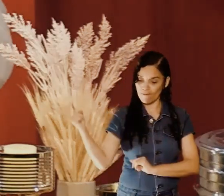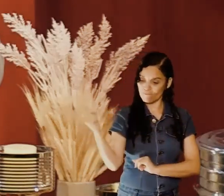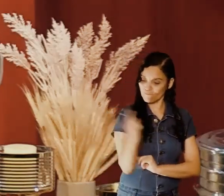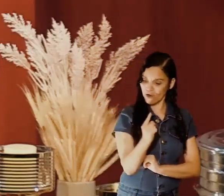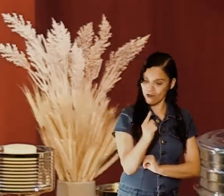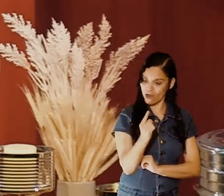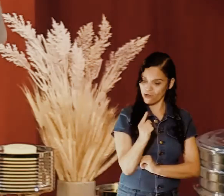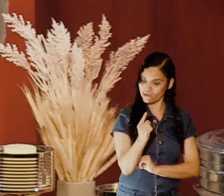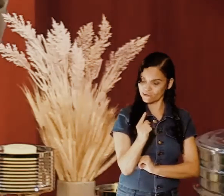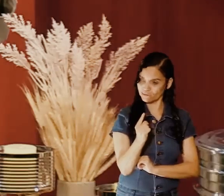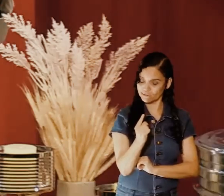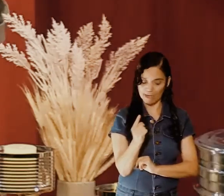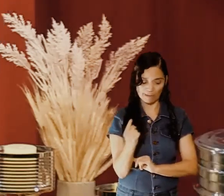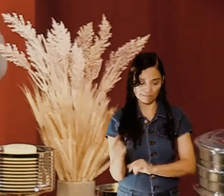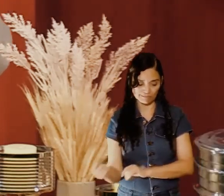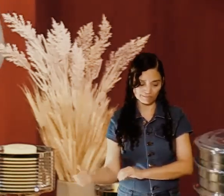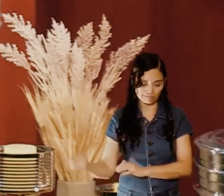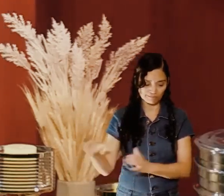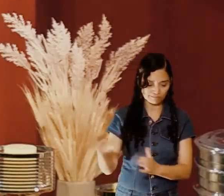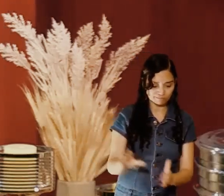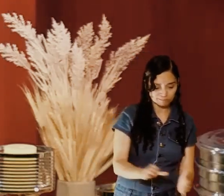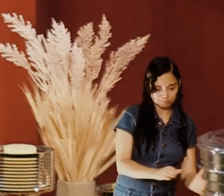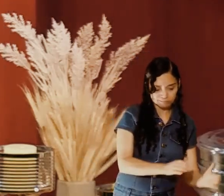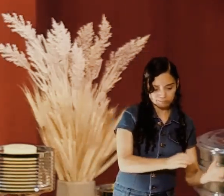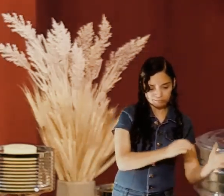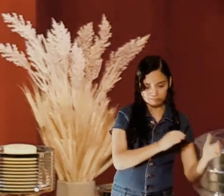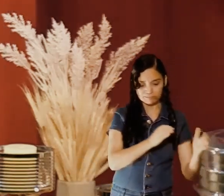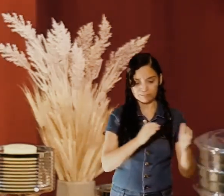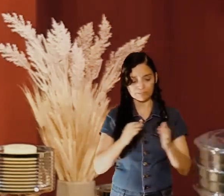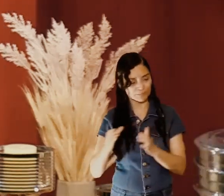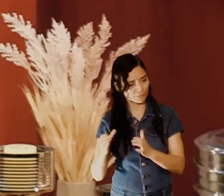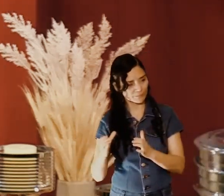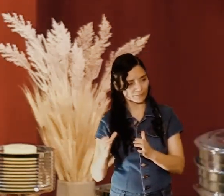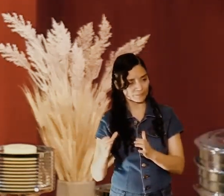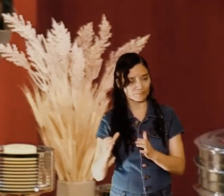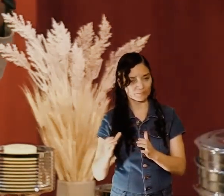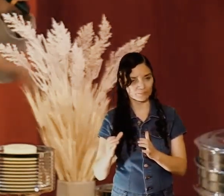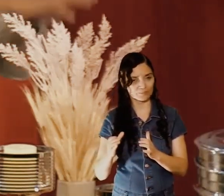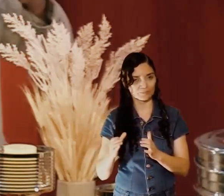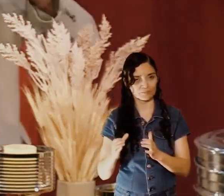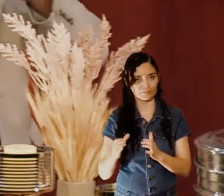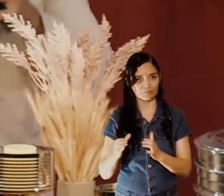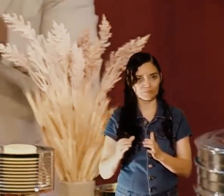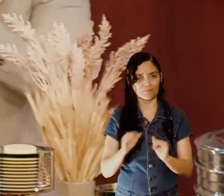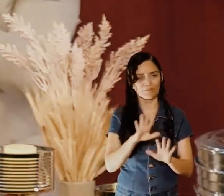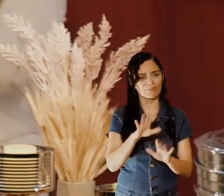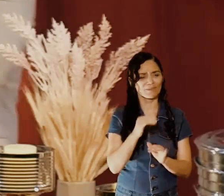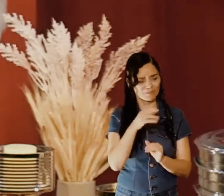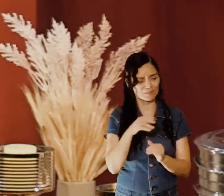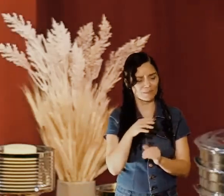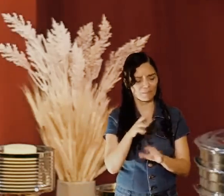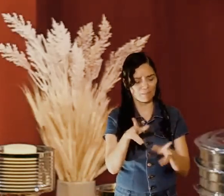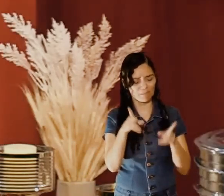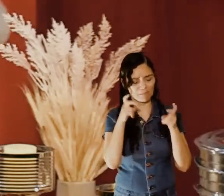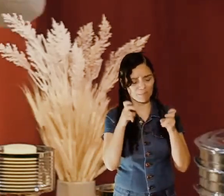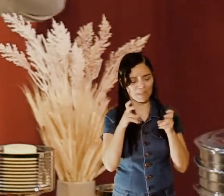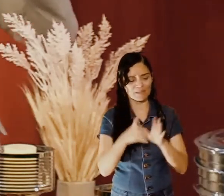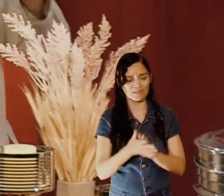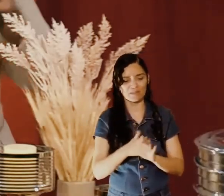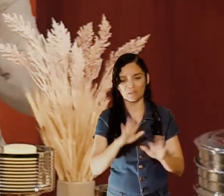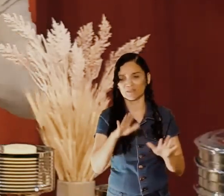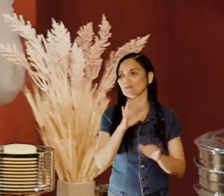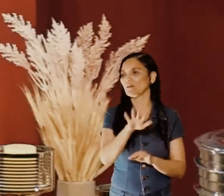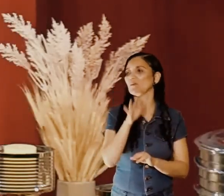um curso especial de evangelismo, evangelização criativa, e botou aqui um coral maravilhoso, arte,